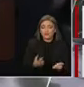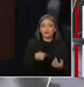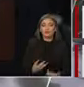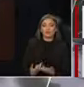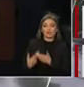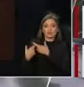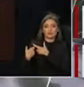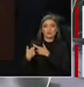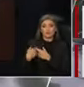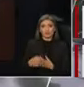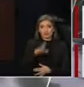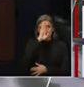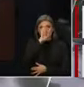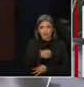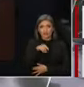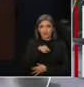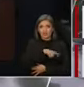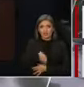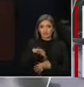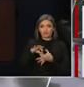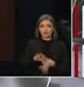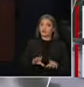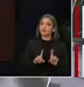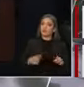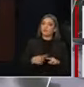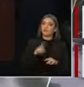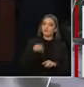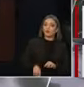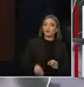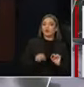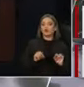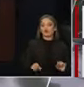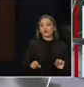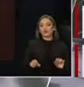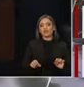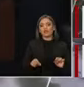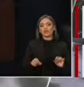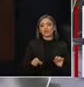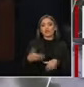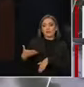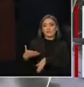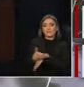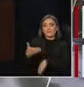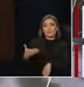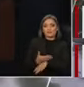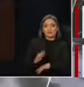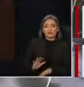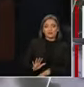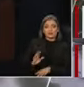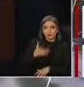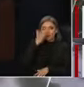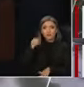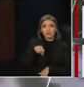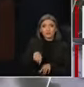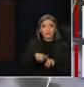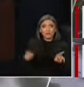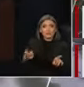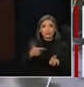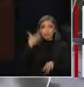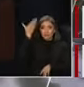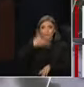nesse contexto. Ela resultaria em uma presunção de participação no evento danoso sem qualquer prova